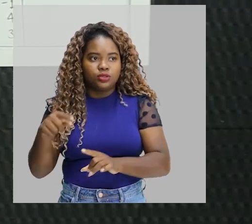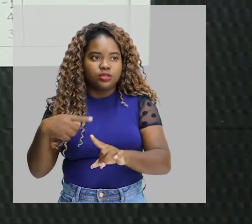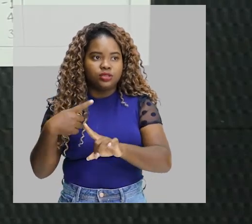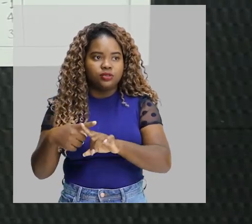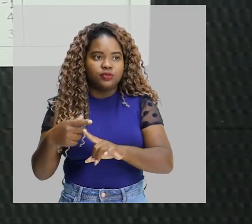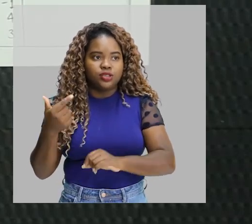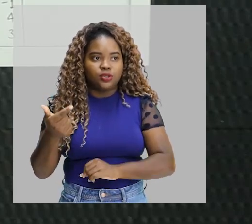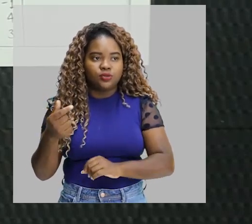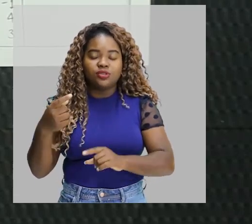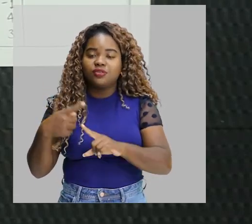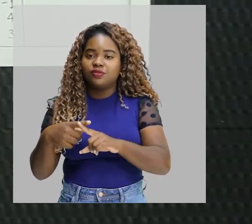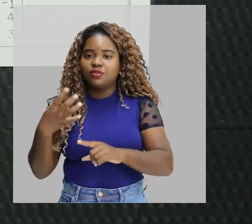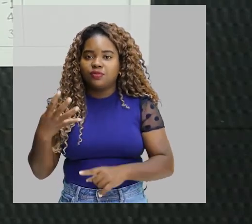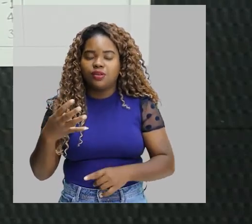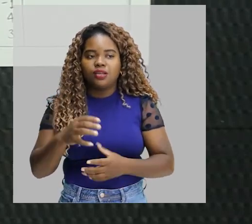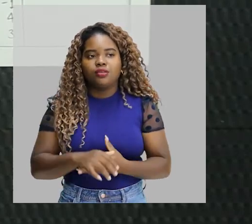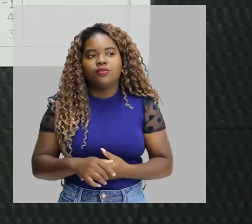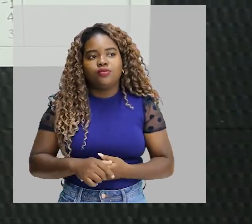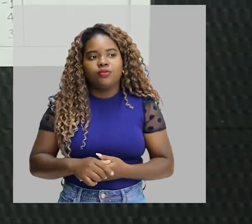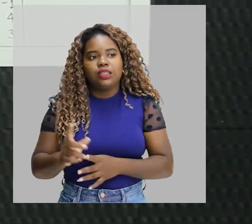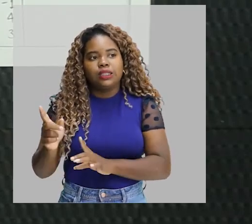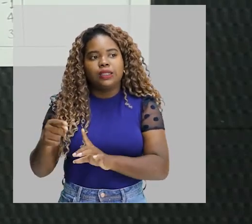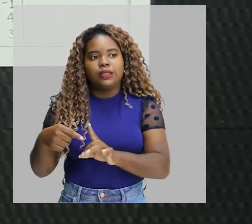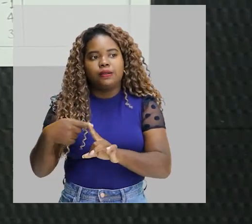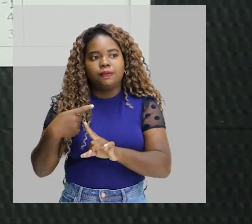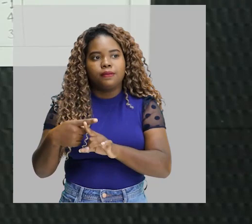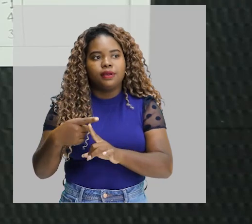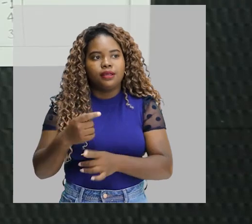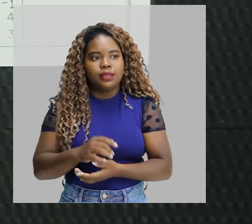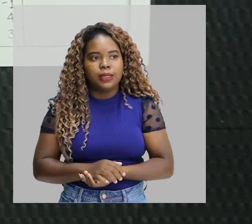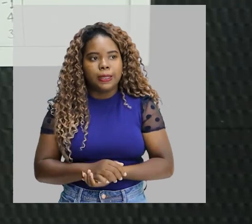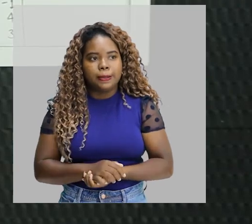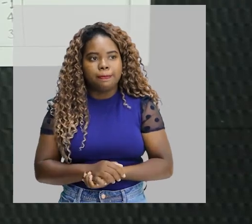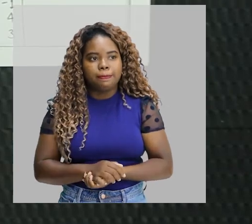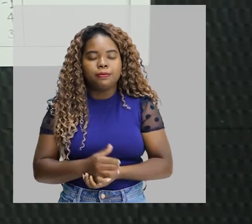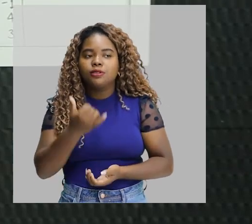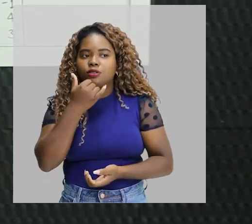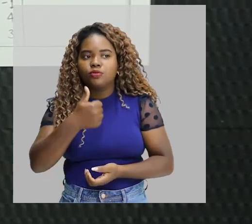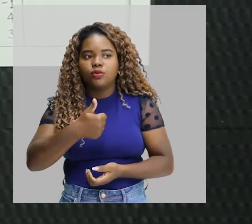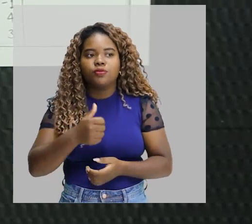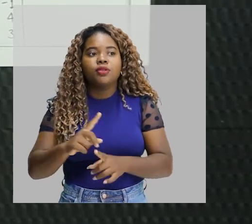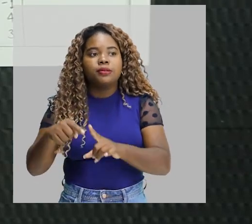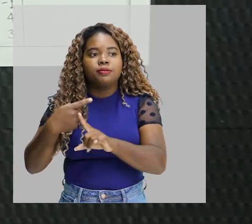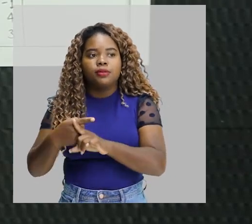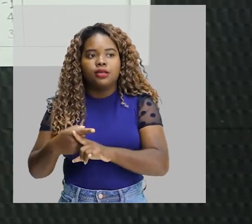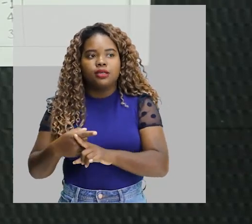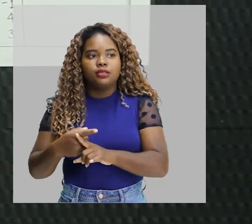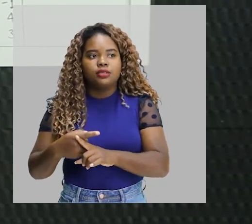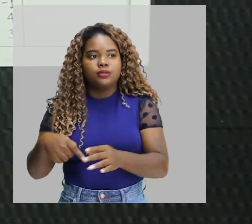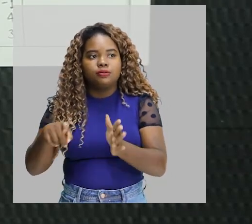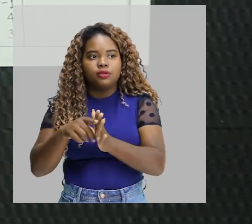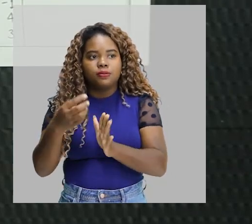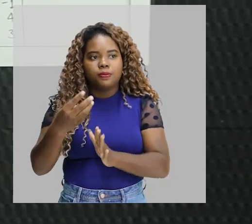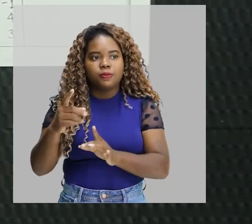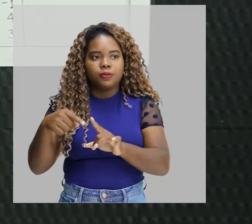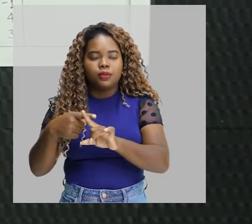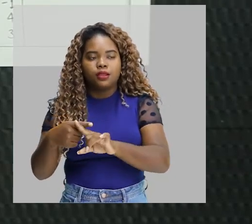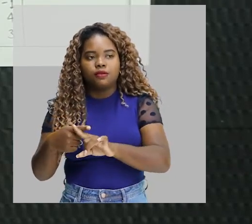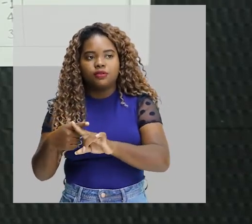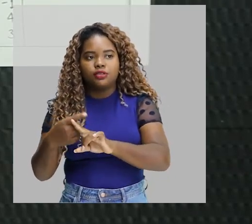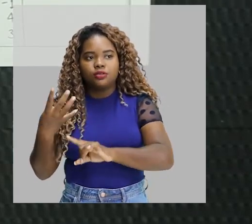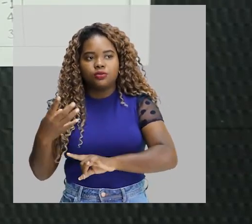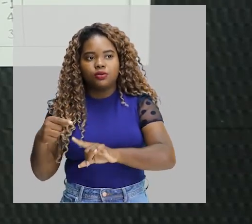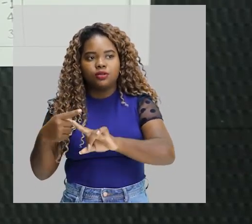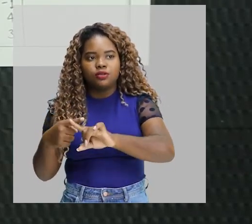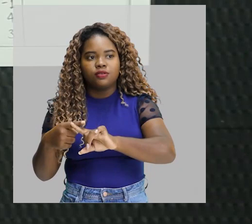2 x 2 x 1 + -3 x